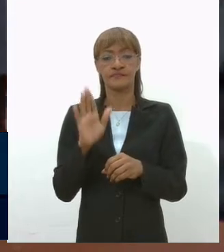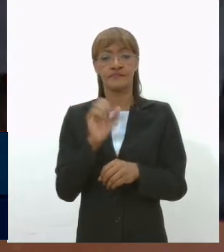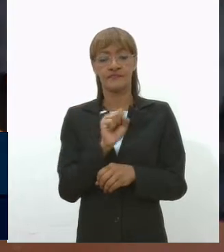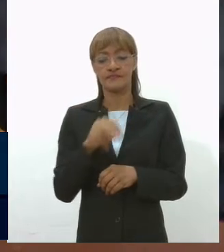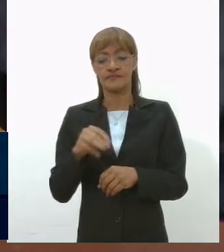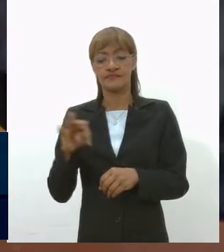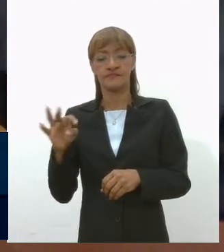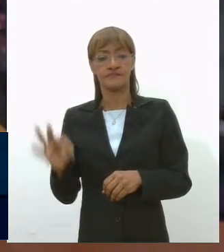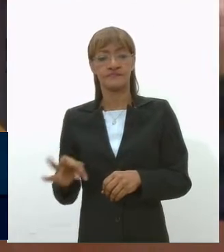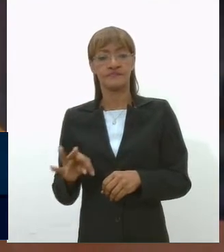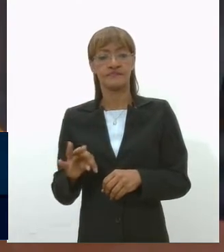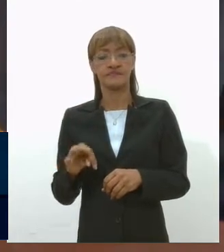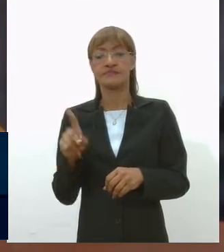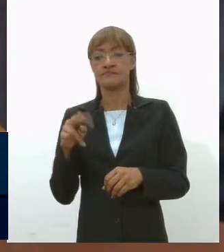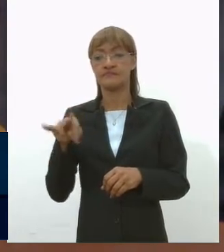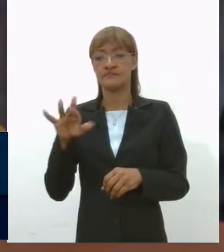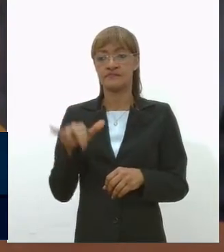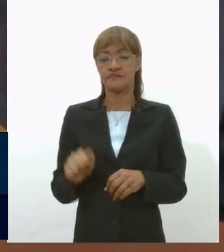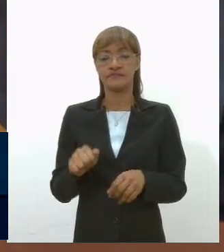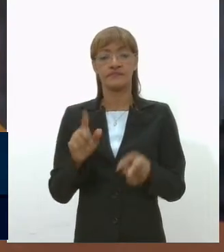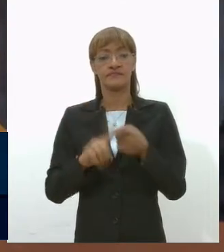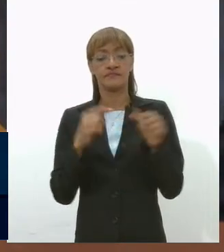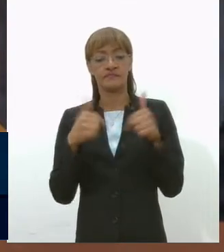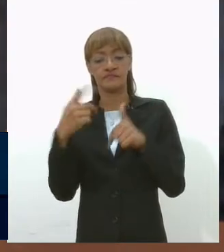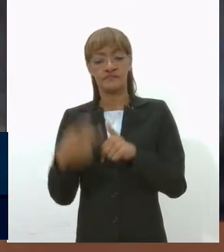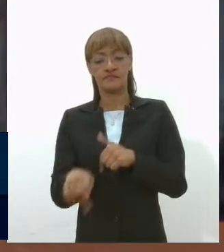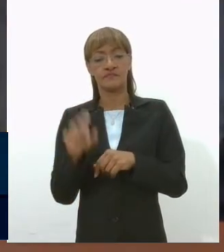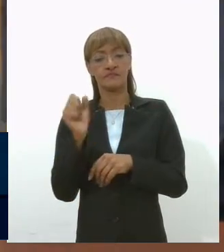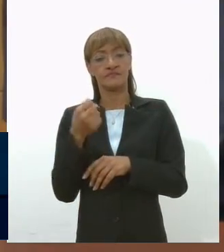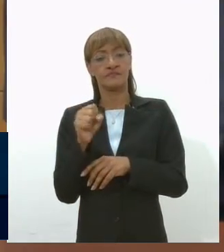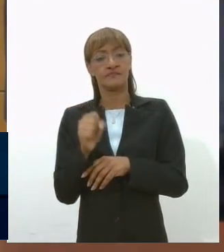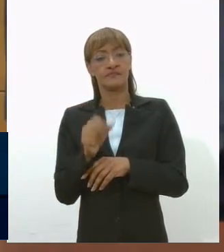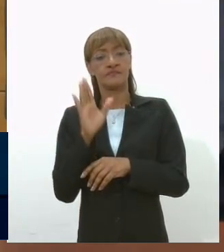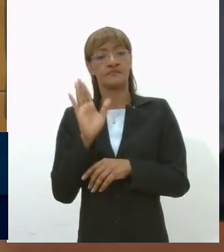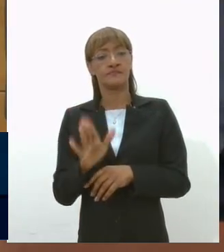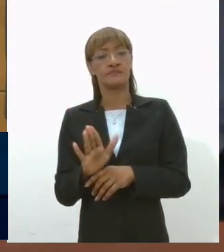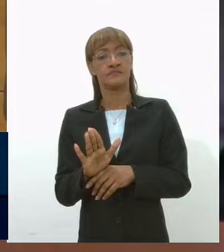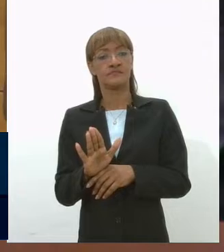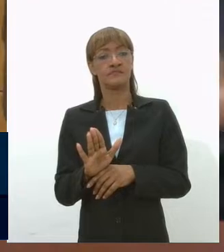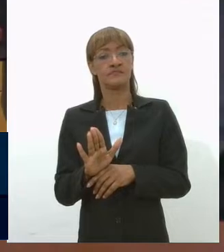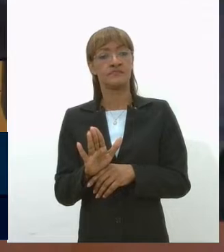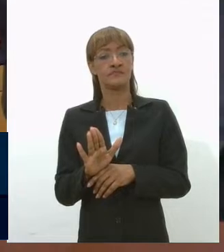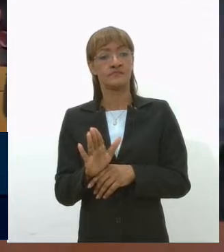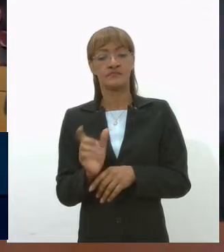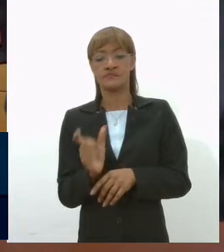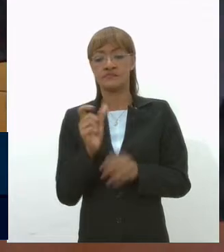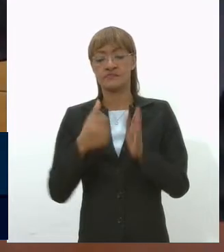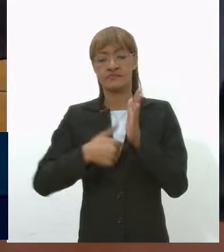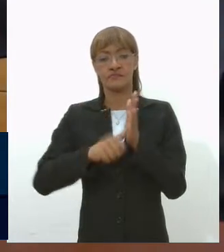penitenciários atuantes no estado de Sergipe, mediante apresentação de identidade funcional.